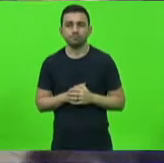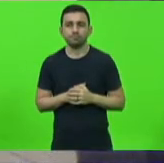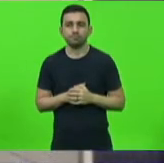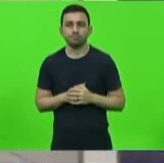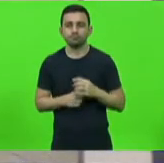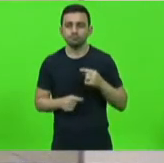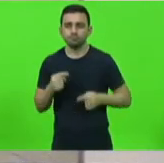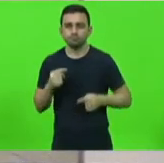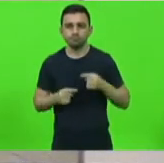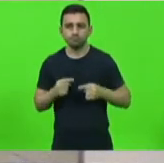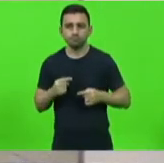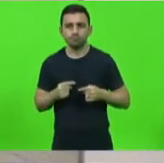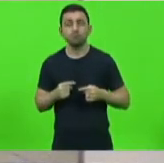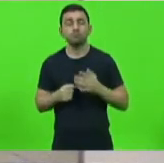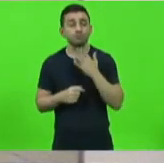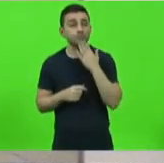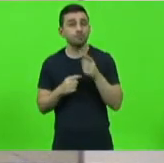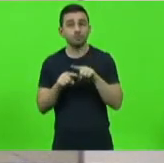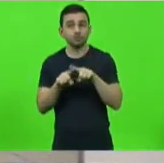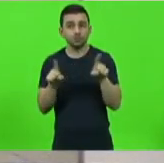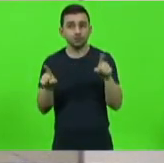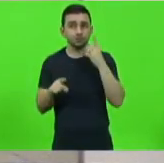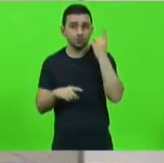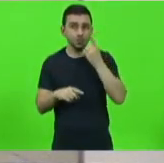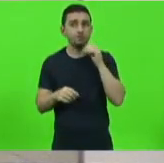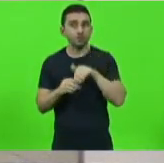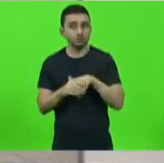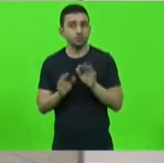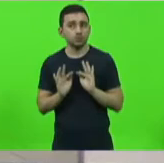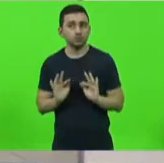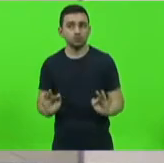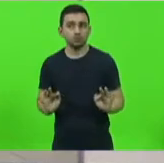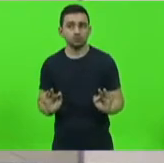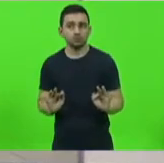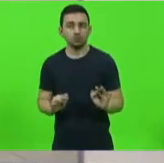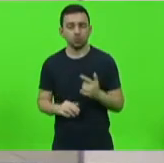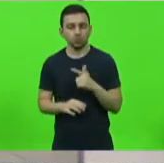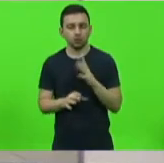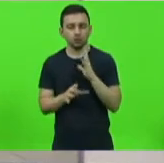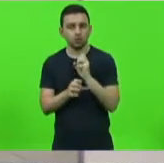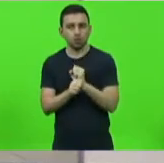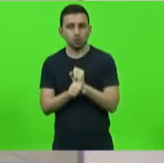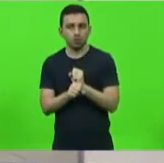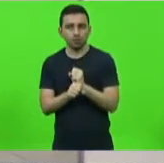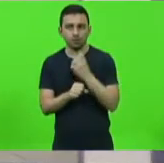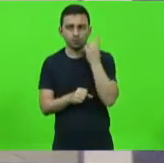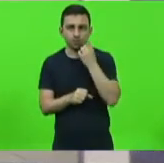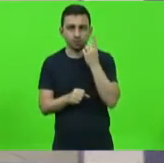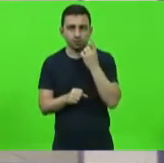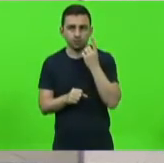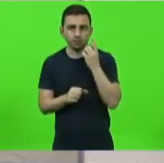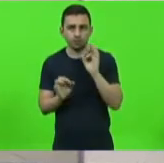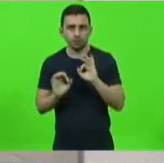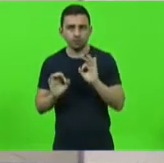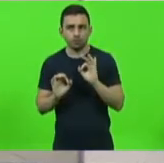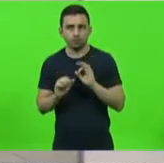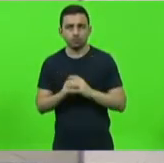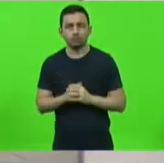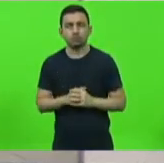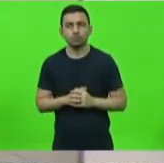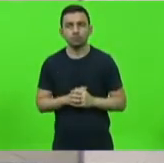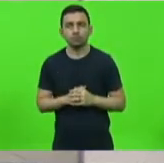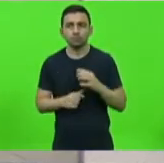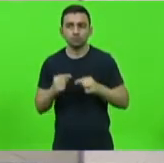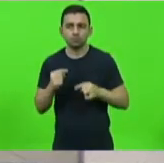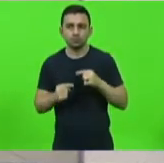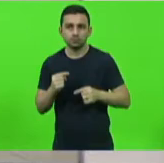Saliento, senhores e senhoras deputados, que é votação simples, não exige quórum qualificado e não será no painel. Para discutir, com a palavra, o